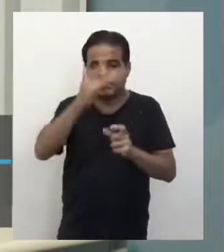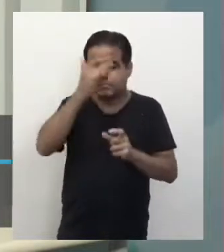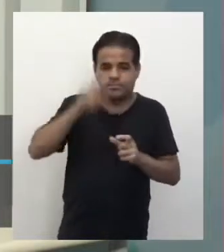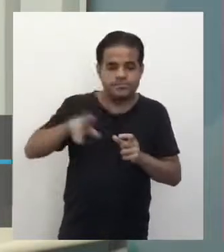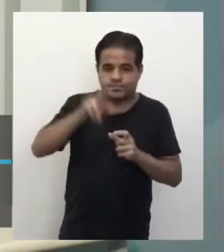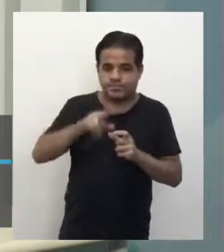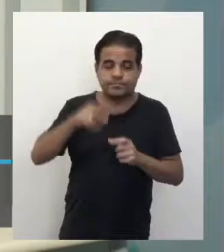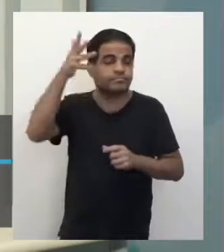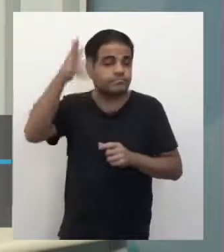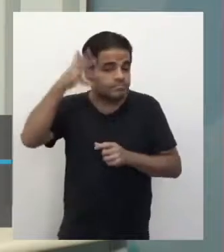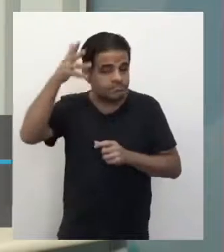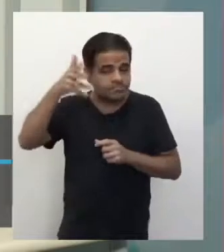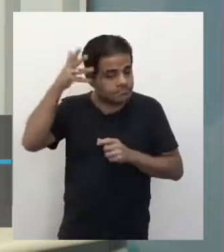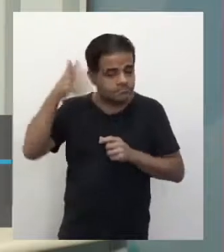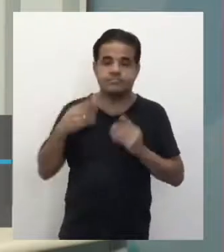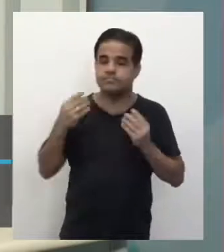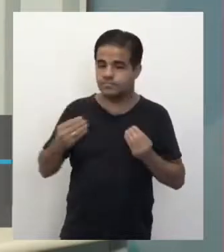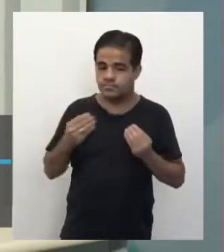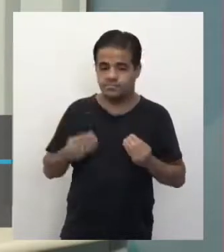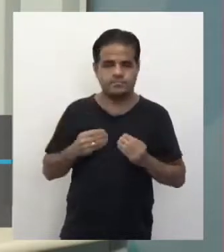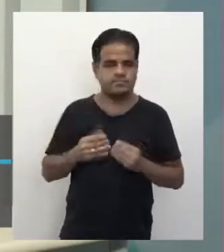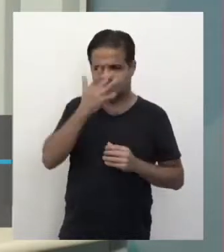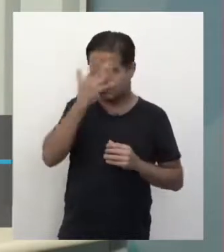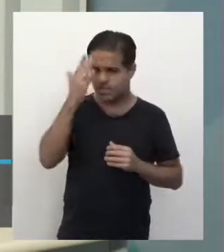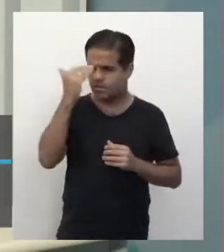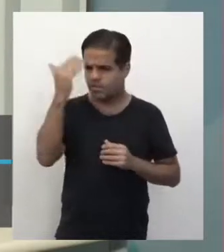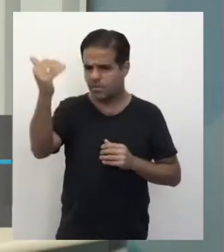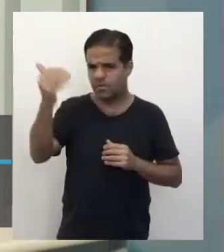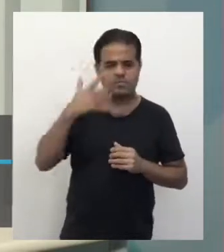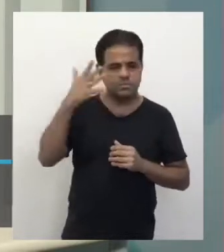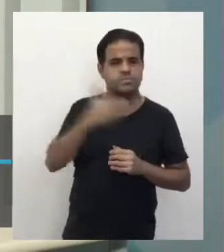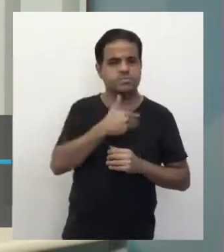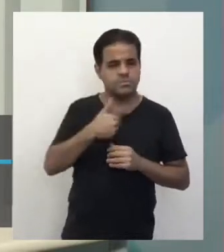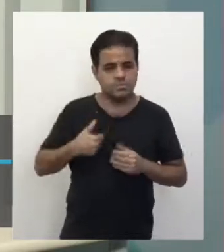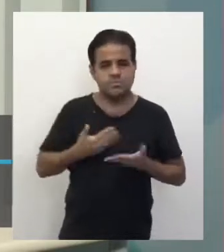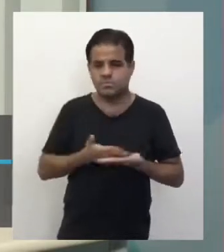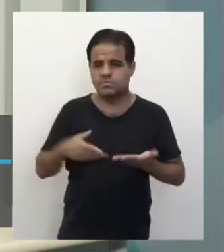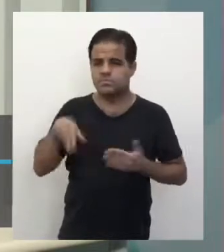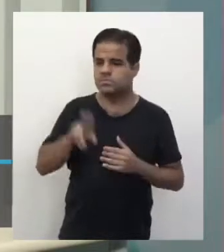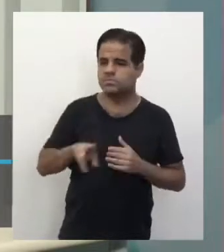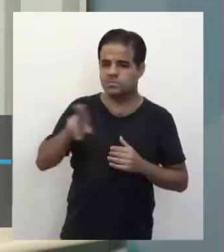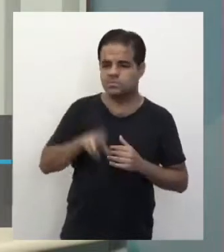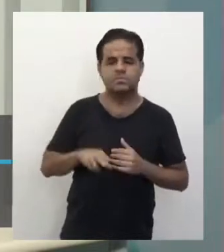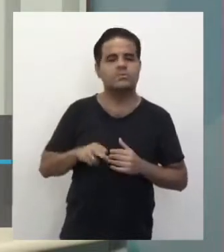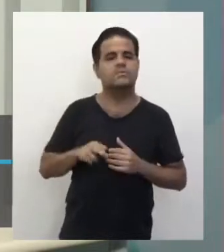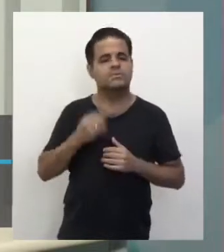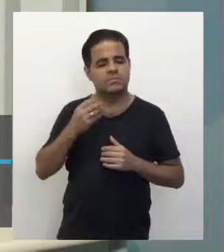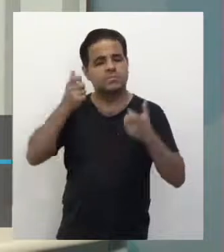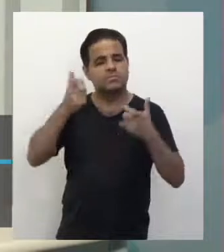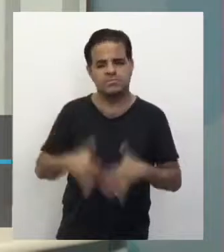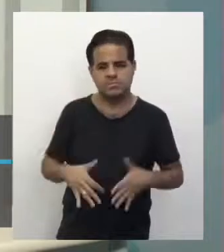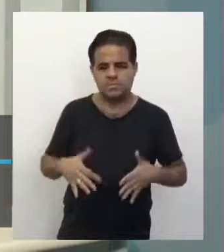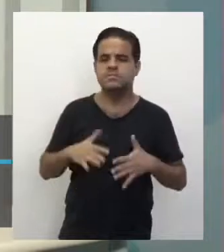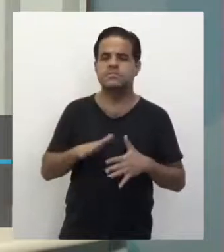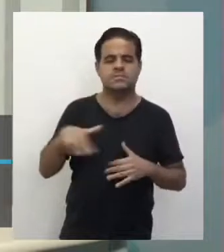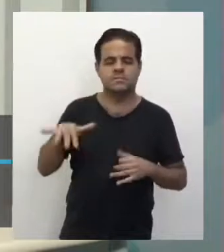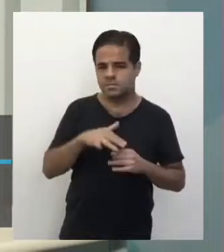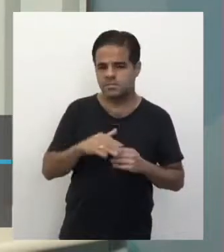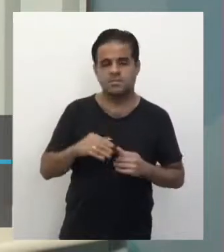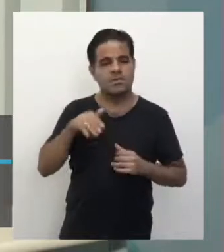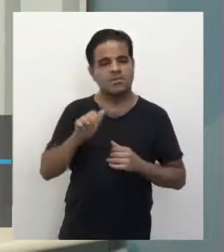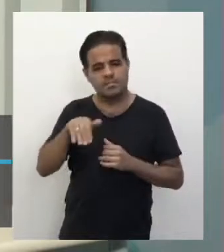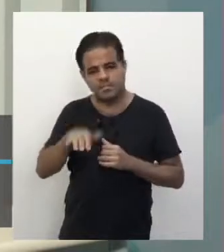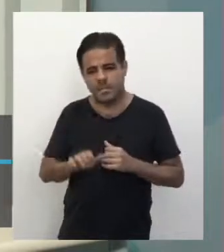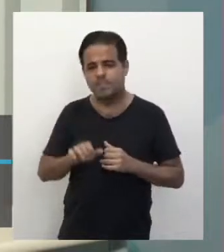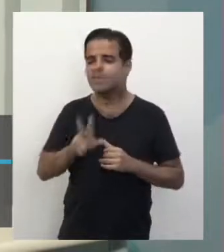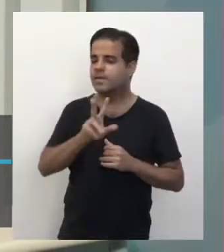em discursos até de celebridades, pessoas públicas, então utilizam isso. É bom ressaltar essa parte, né? Que o meme também,